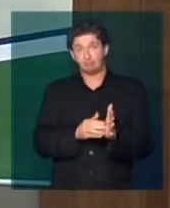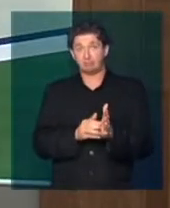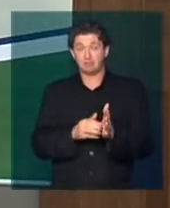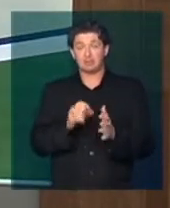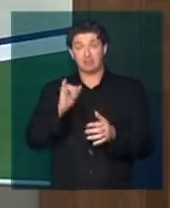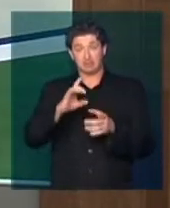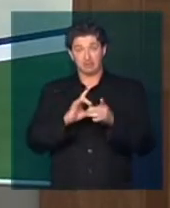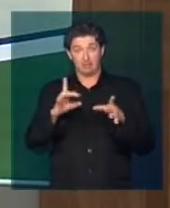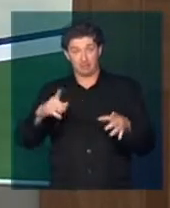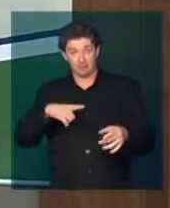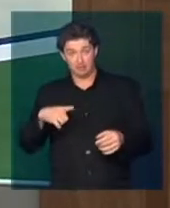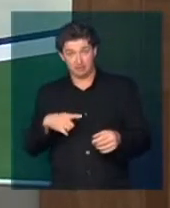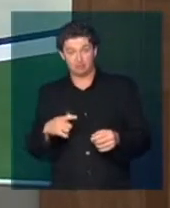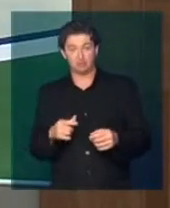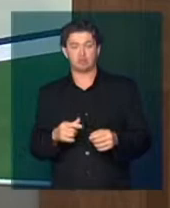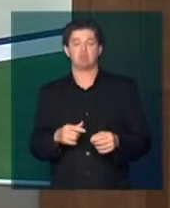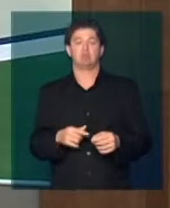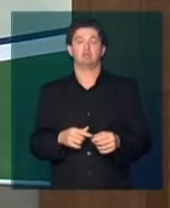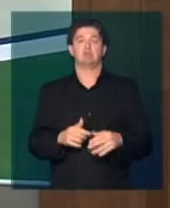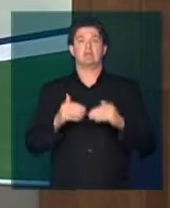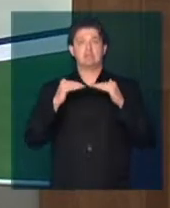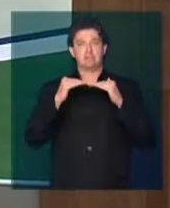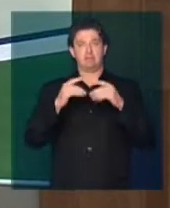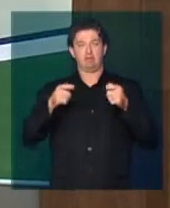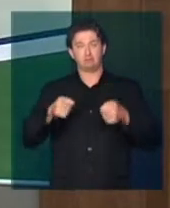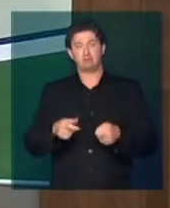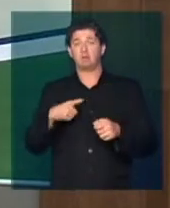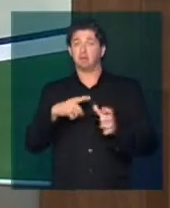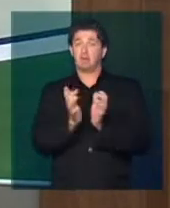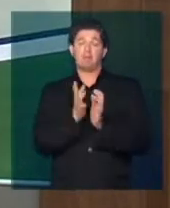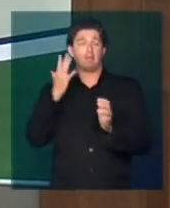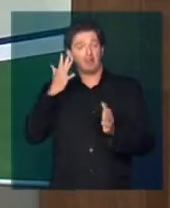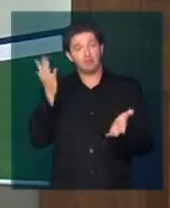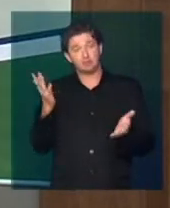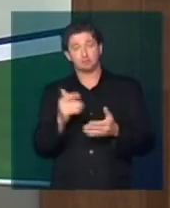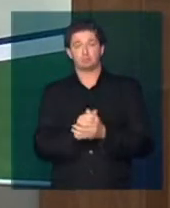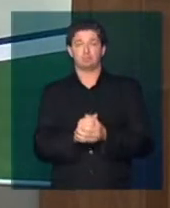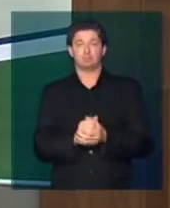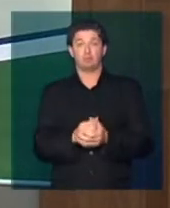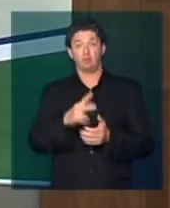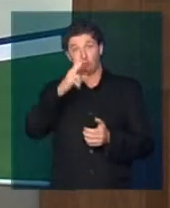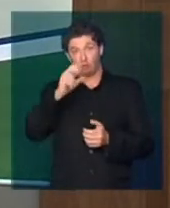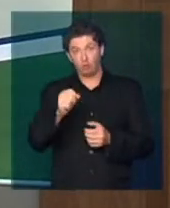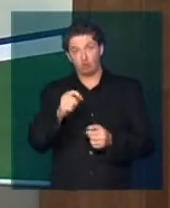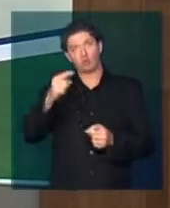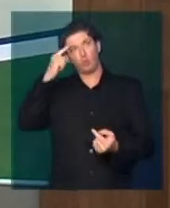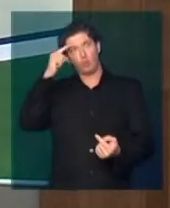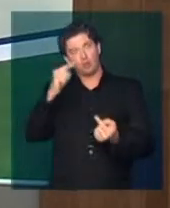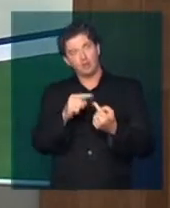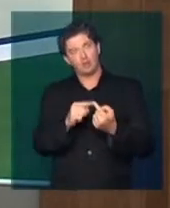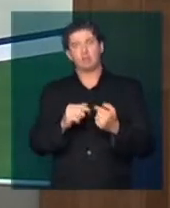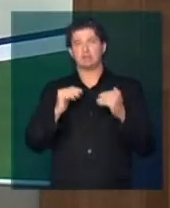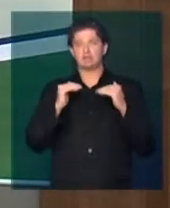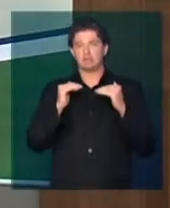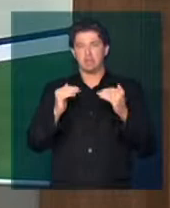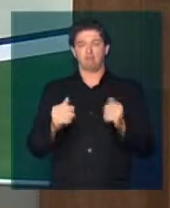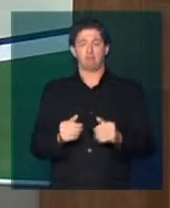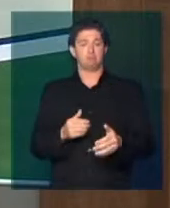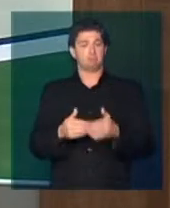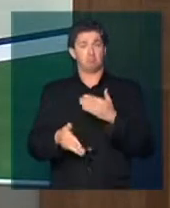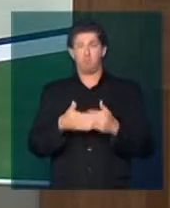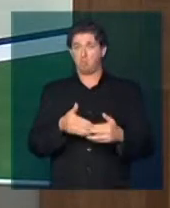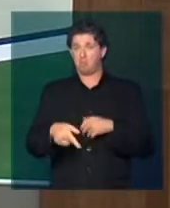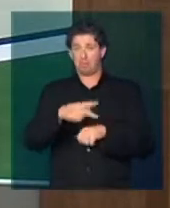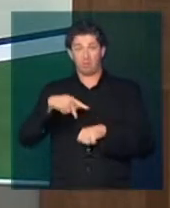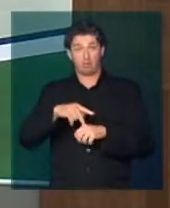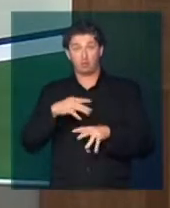existe democracia estável, consolidada, existe partido político forte, coerente, estável. Né? Qualquer país do mundo que